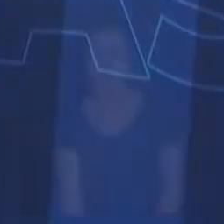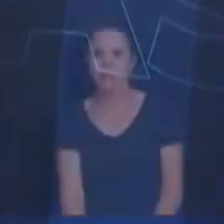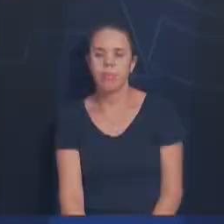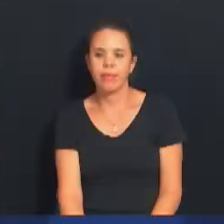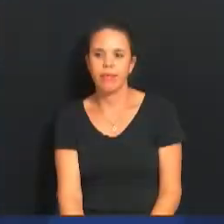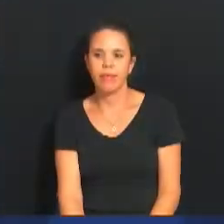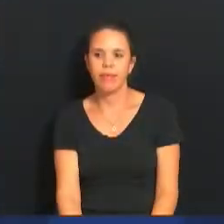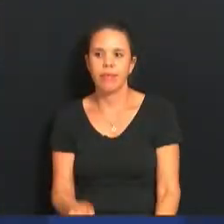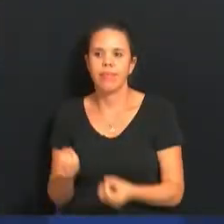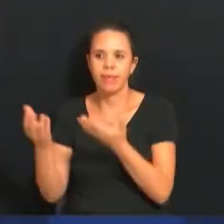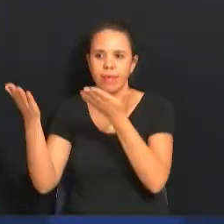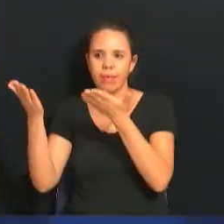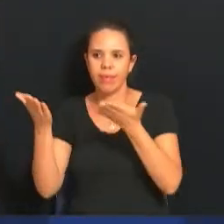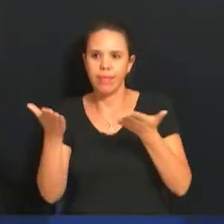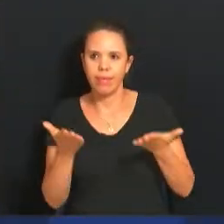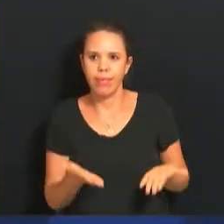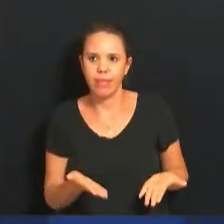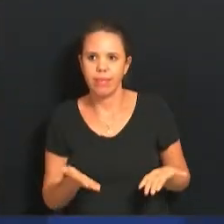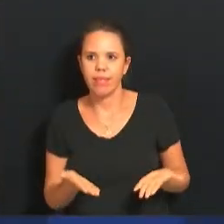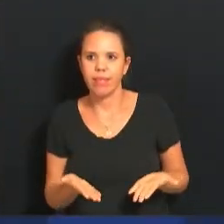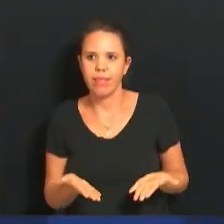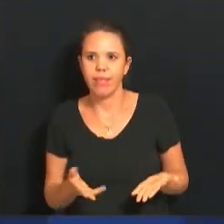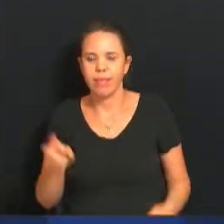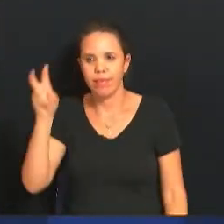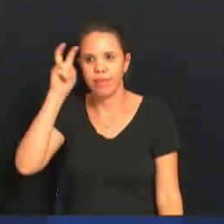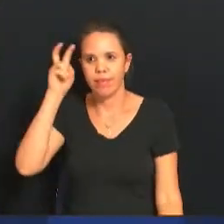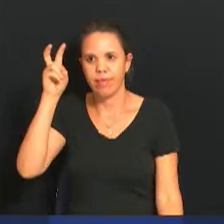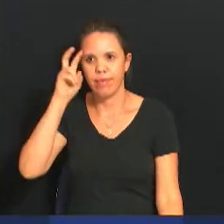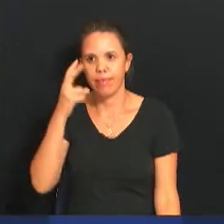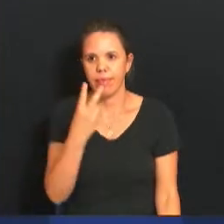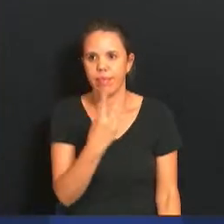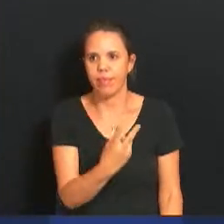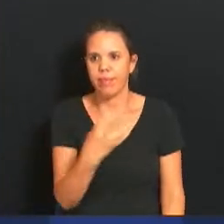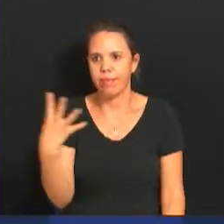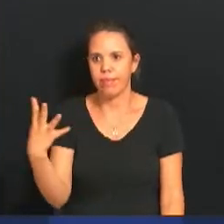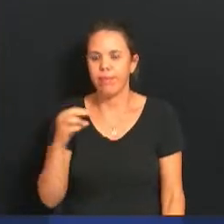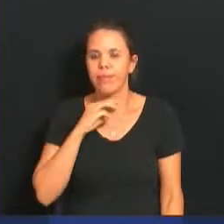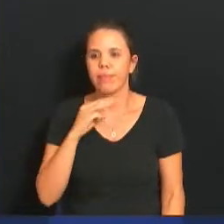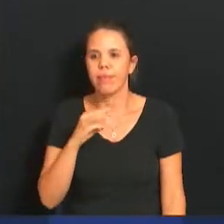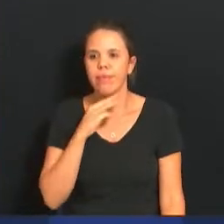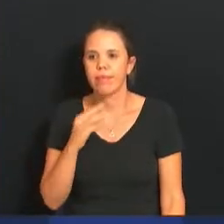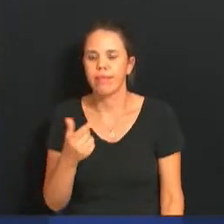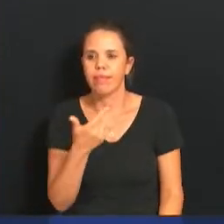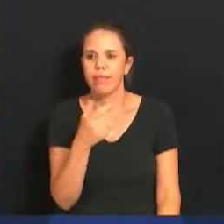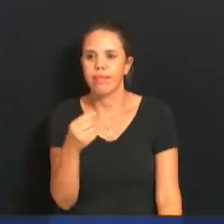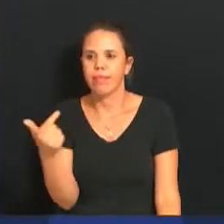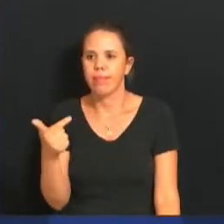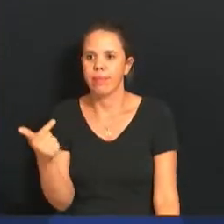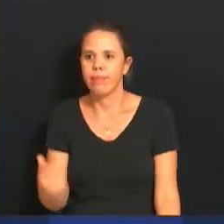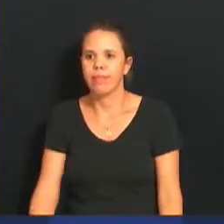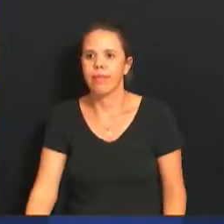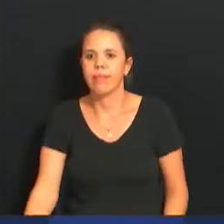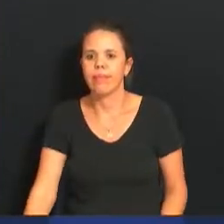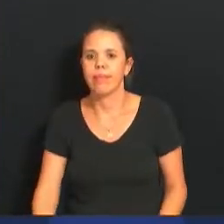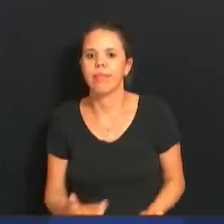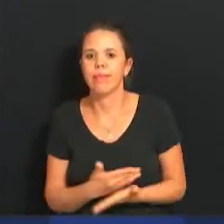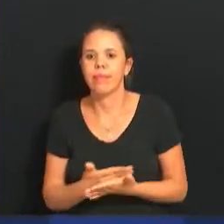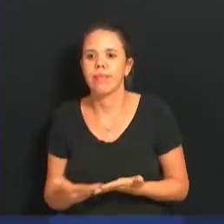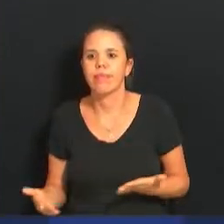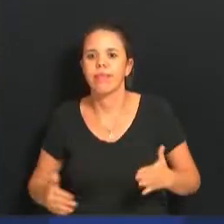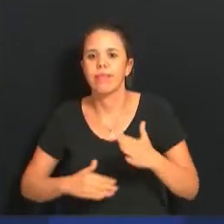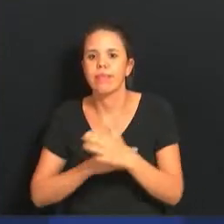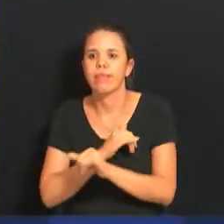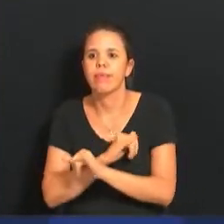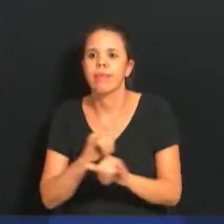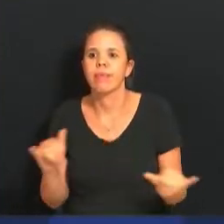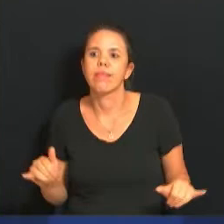Olá, seja bem-vinda, seja bem-vindo. Quinta-feira, 24 de março de 2022. Começa agora o Câmara